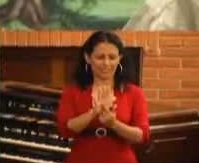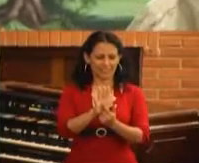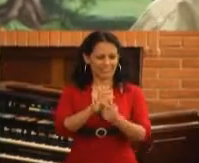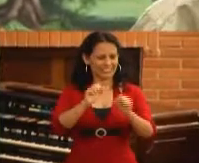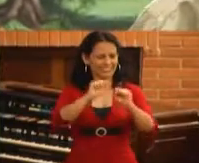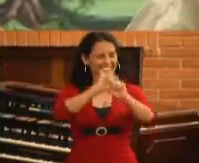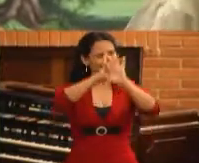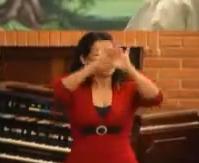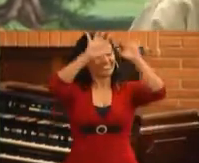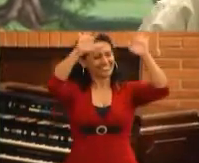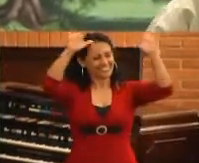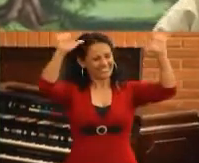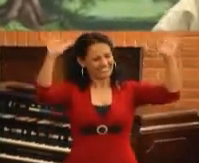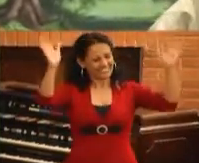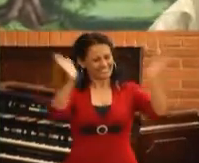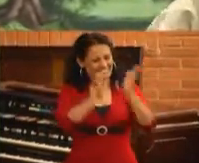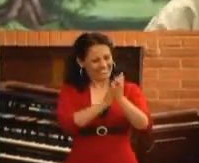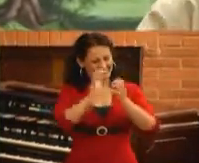em glória.